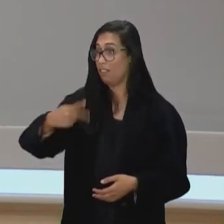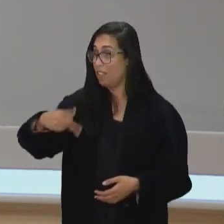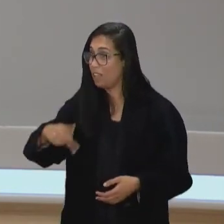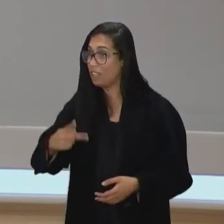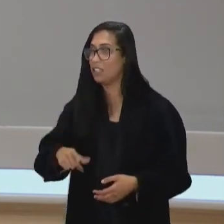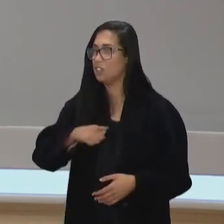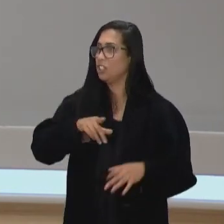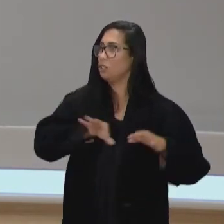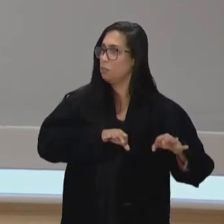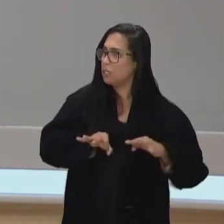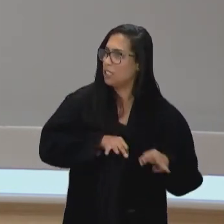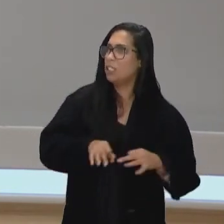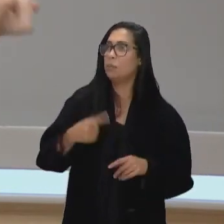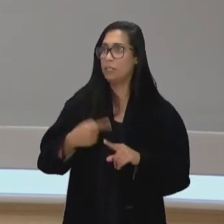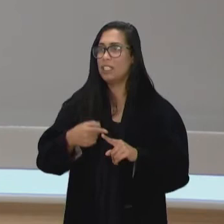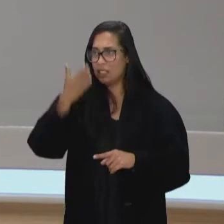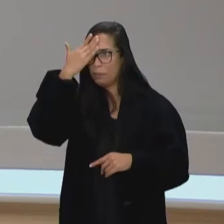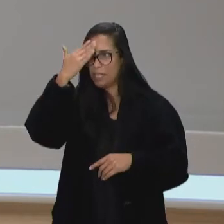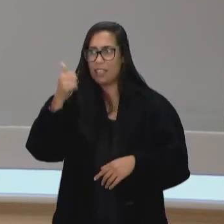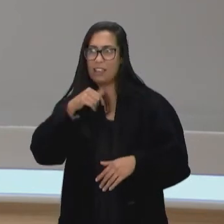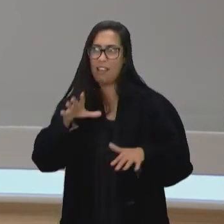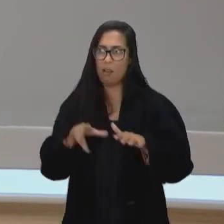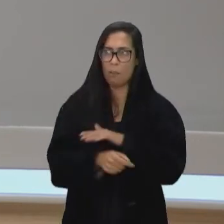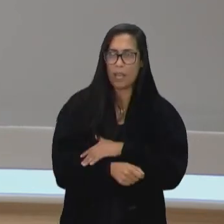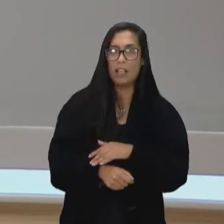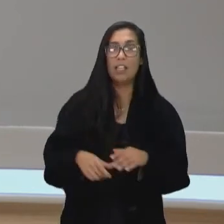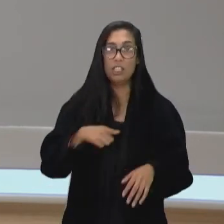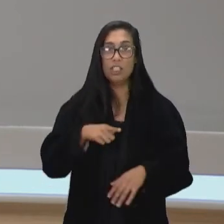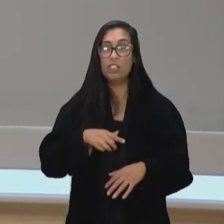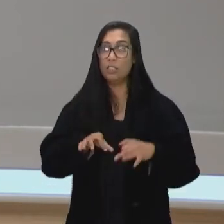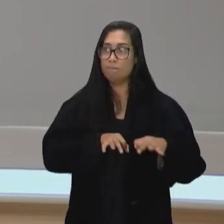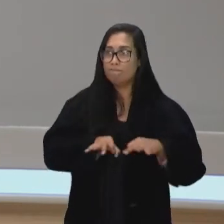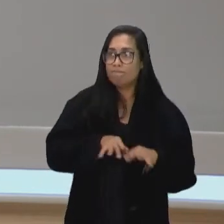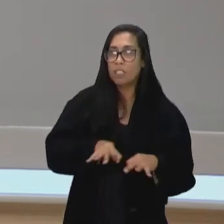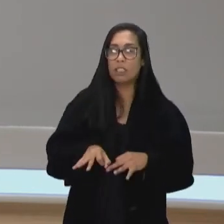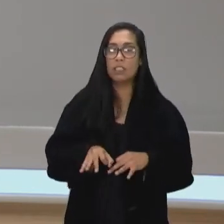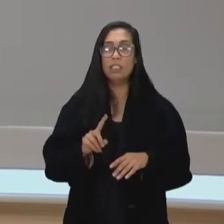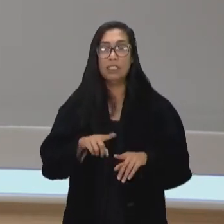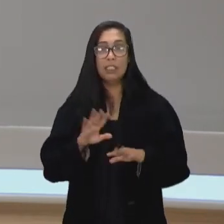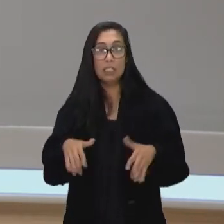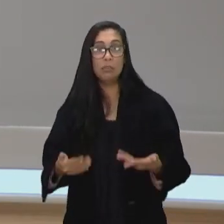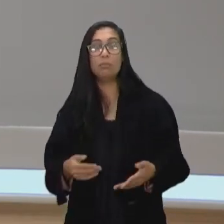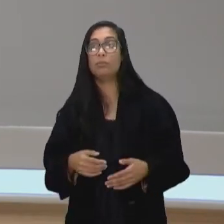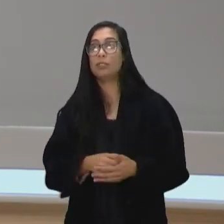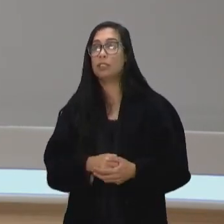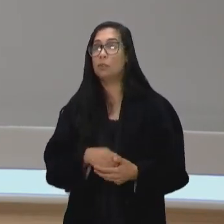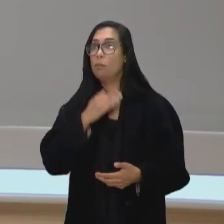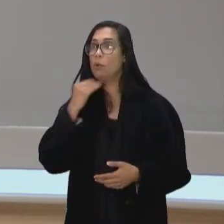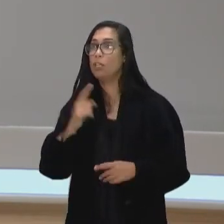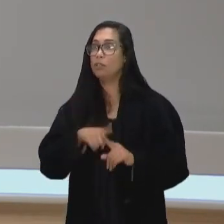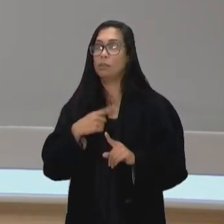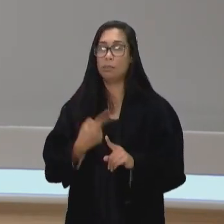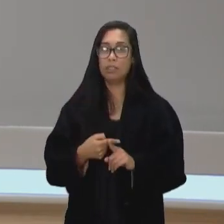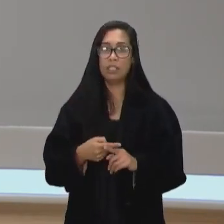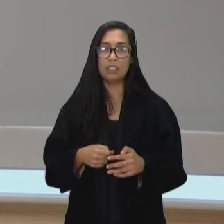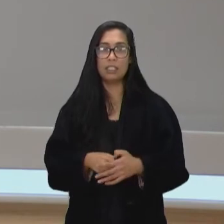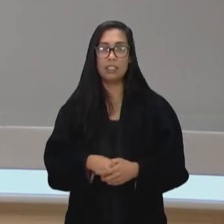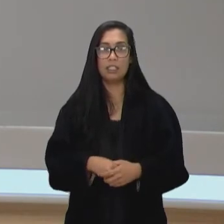plano, que ela sabia que ia ser roubada. Sim. Tinha um plano e quando ela morreu, os